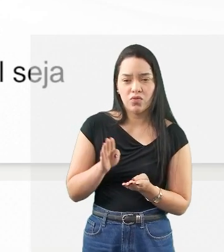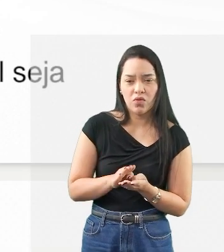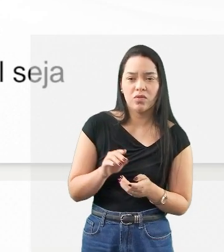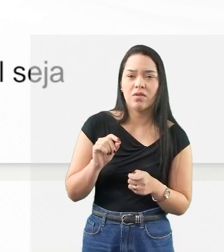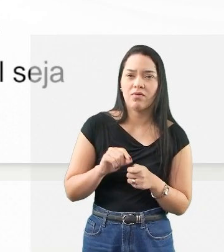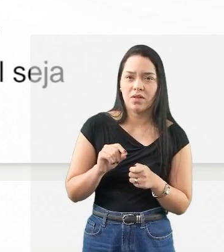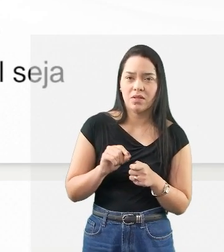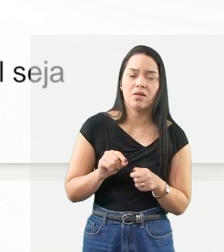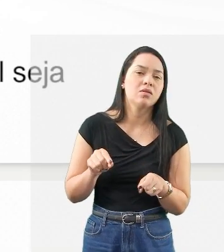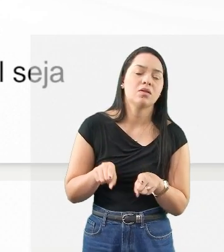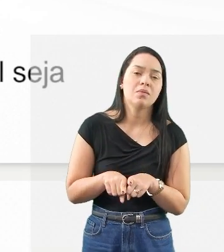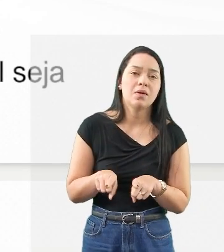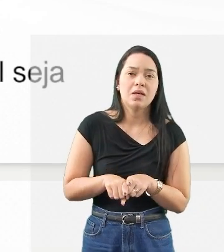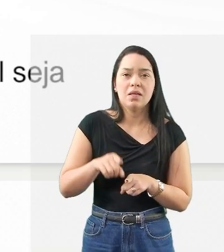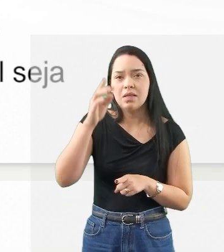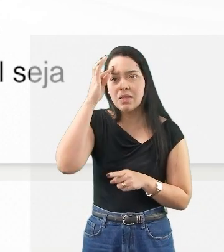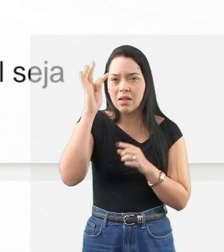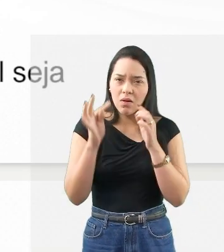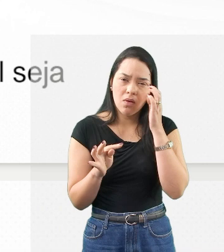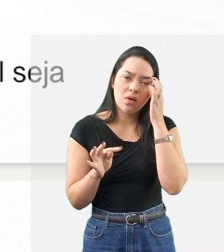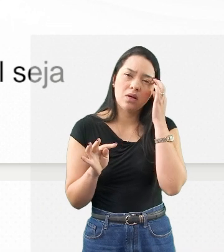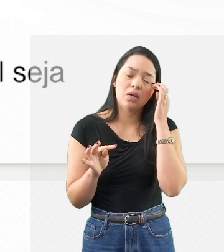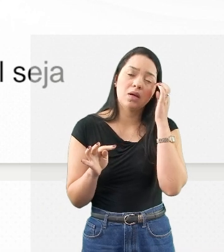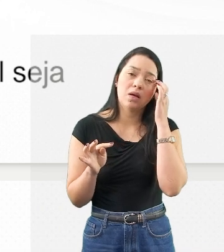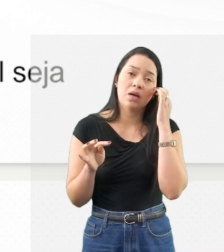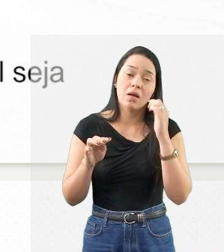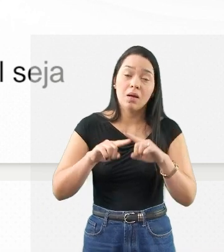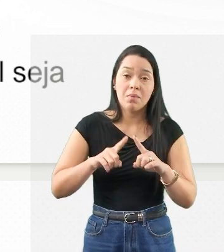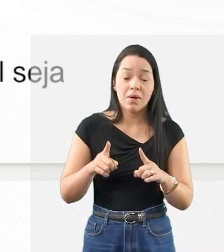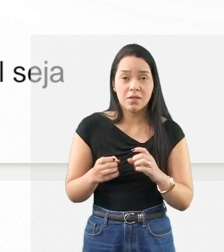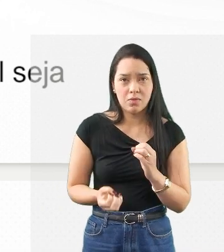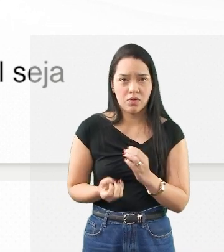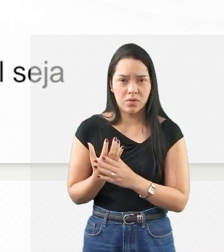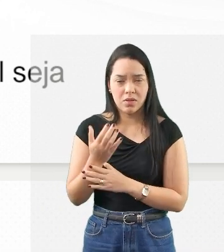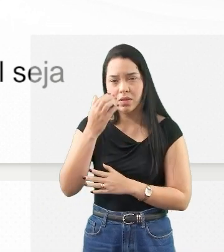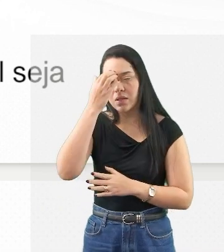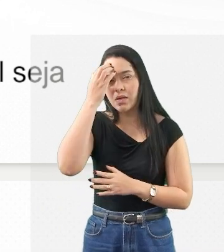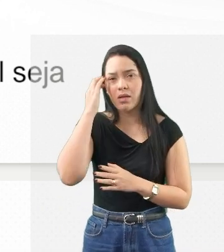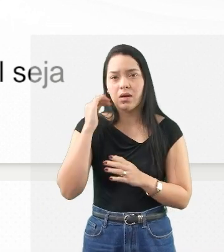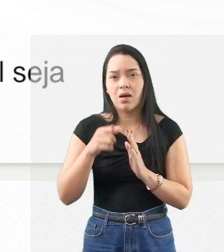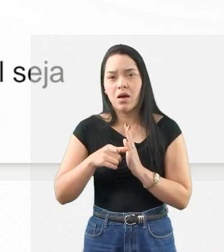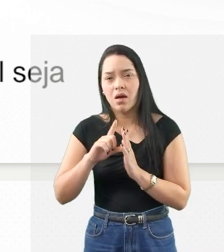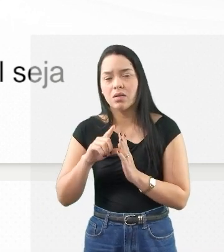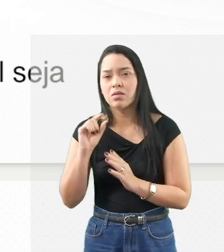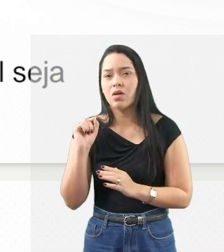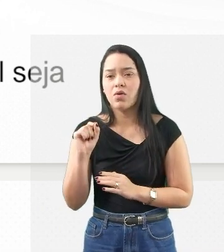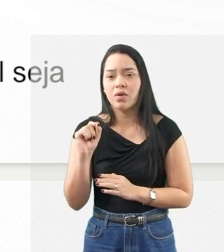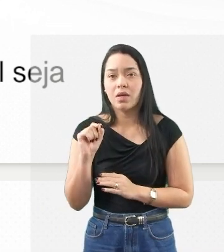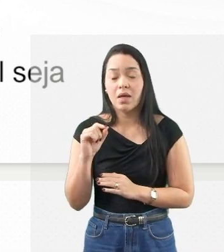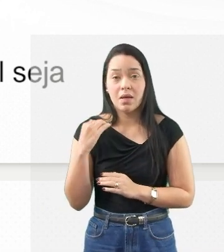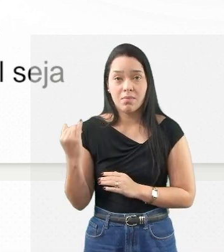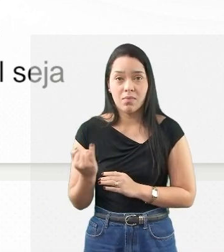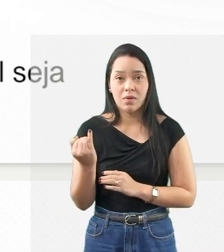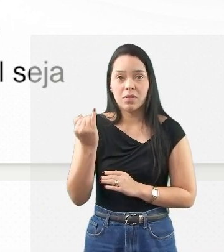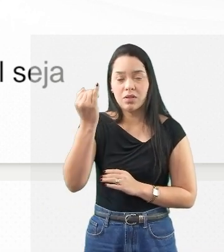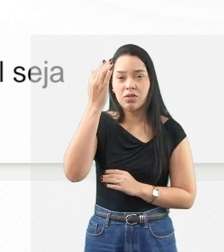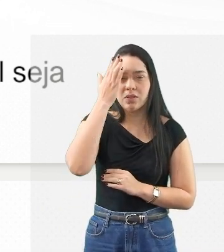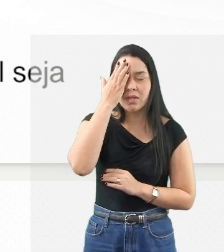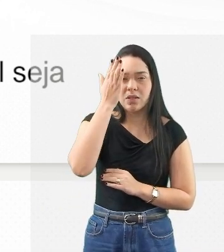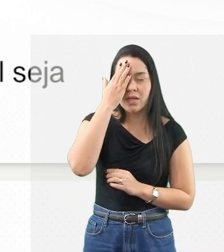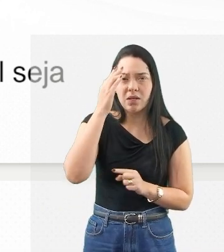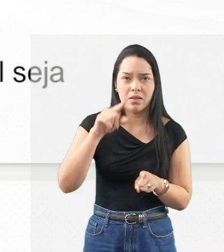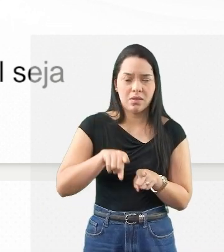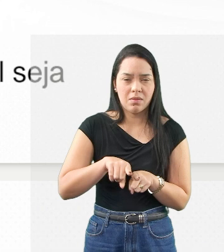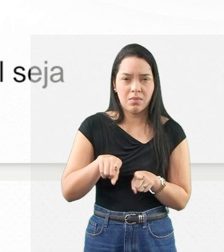uma explanação teórica, mas a pessoa que vai produzir um folder, antes de iniciar a produção, é importante entender o aprofundamento